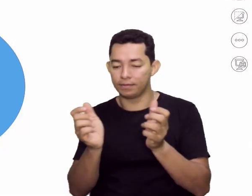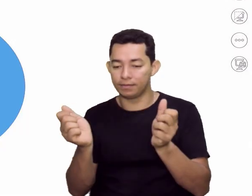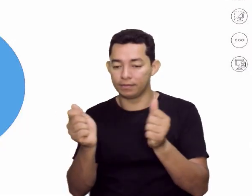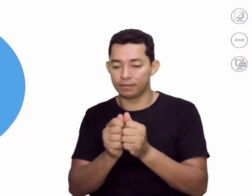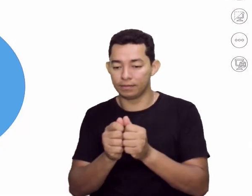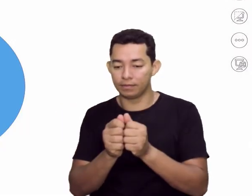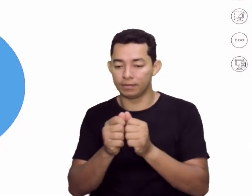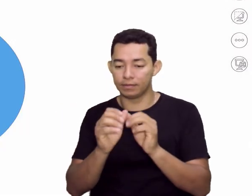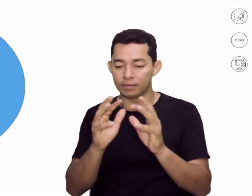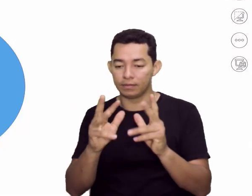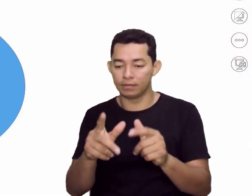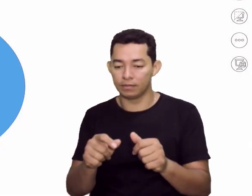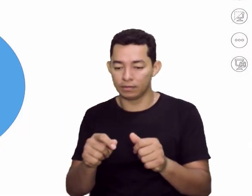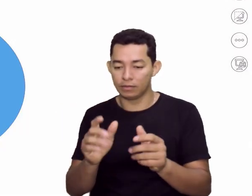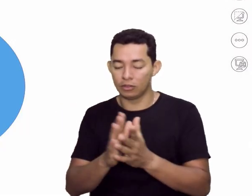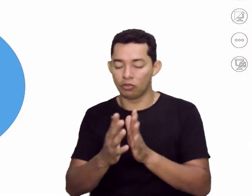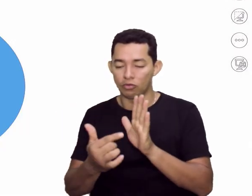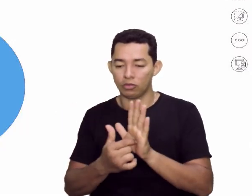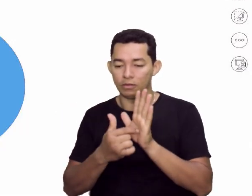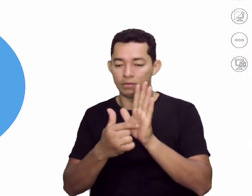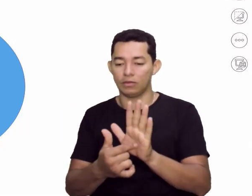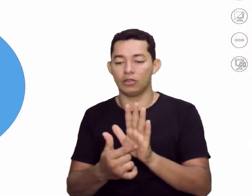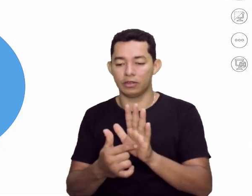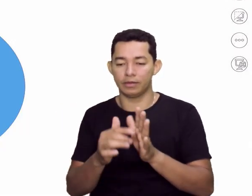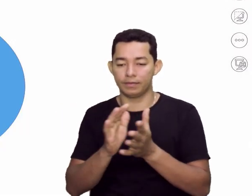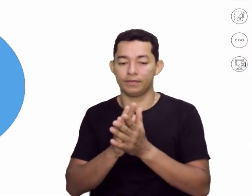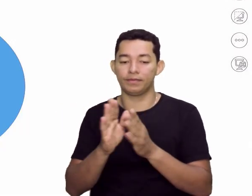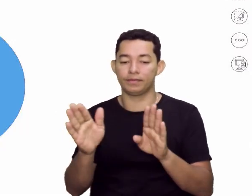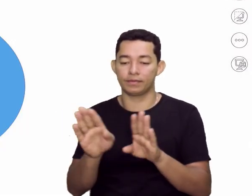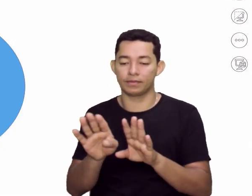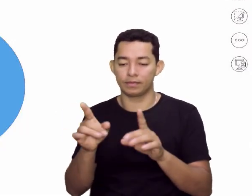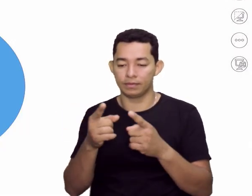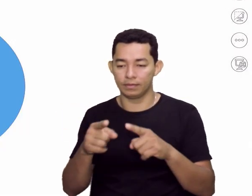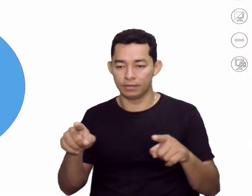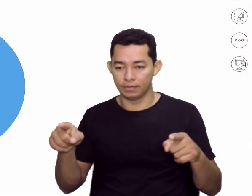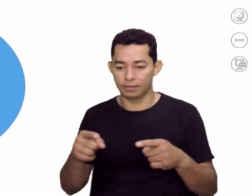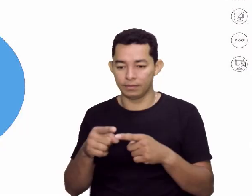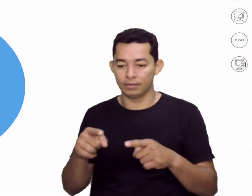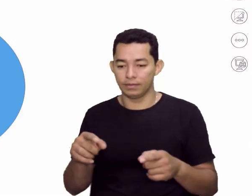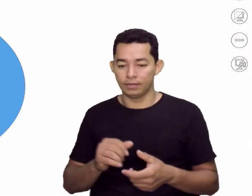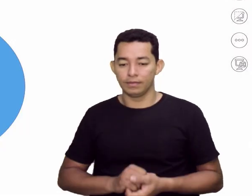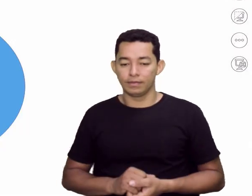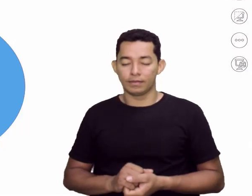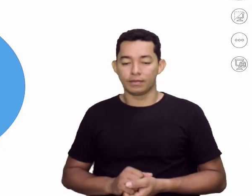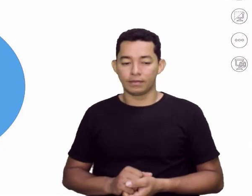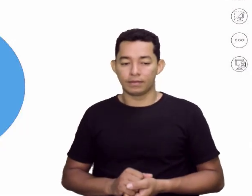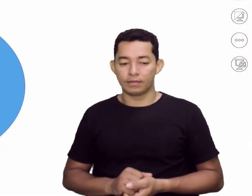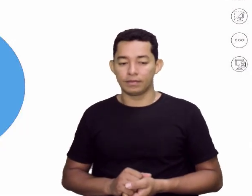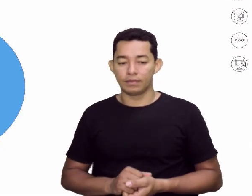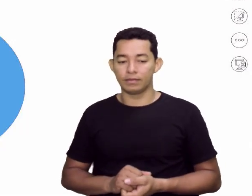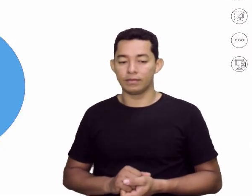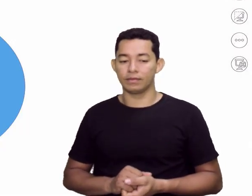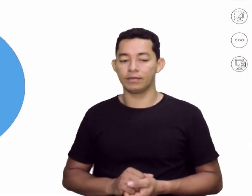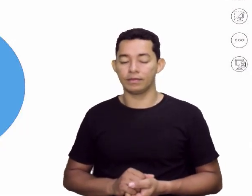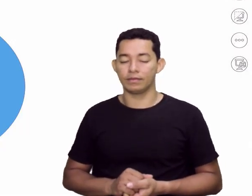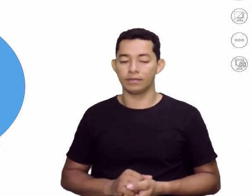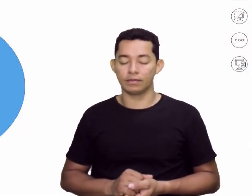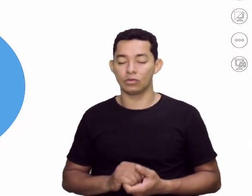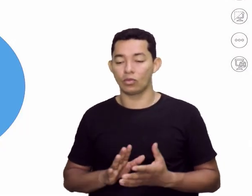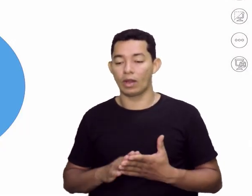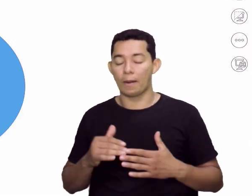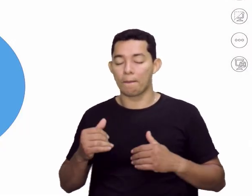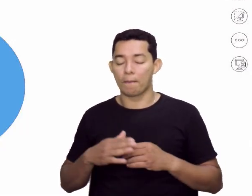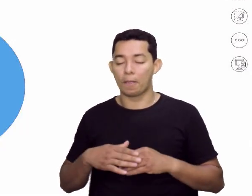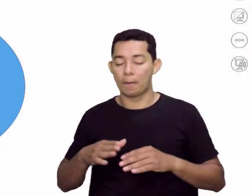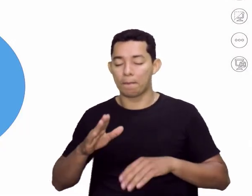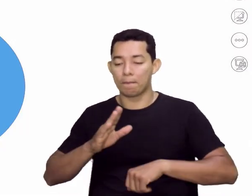para aparecer, né? E dá música. Tendências mais modernas e livres dos padrões, tá? Então,